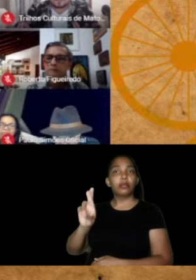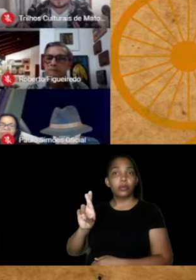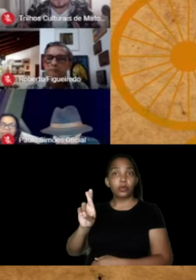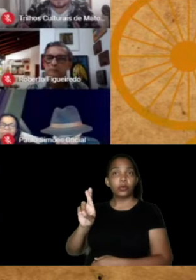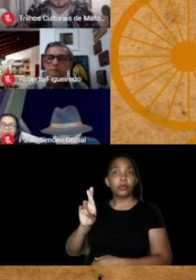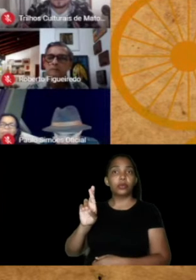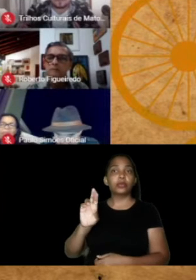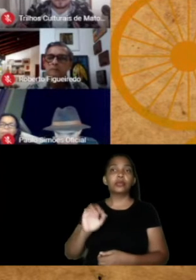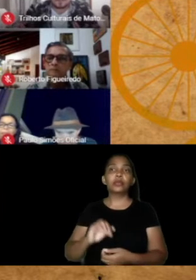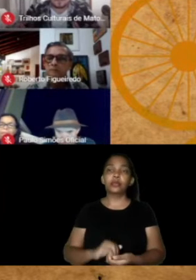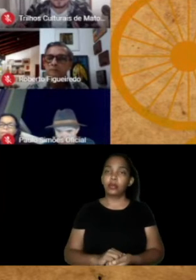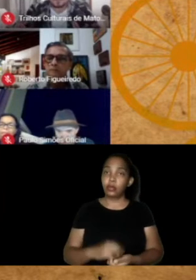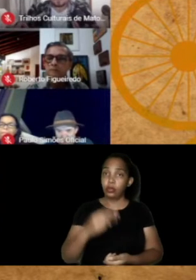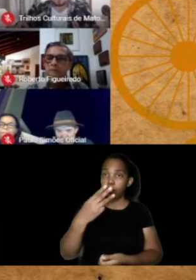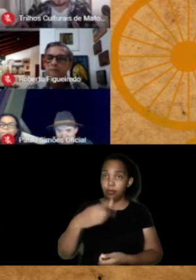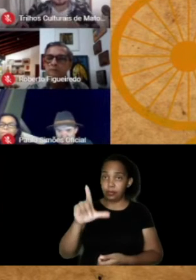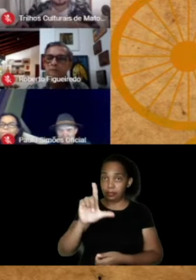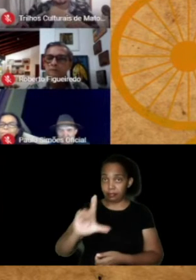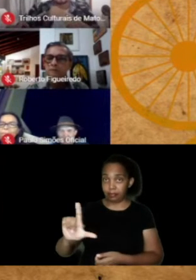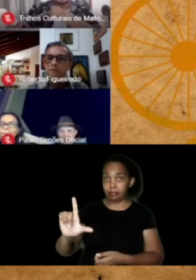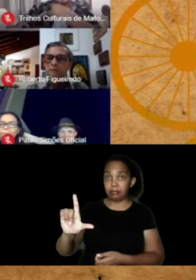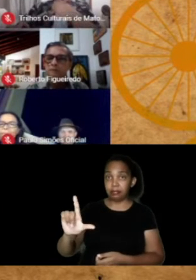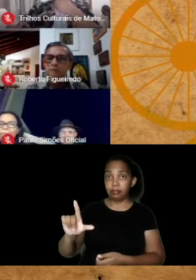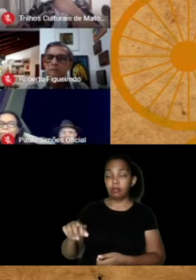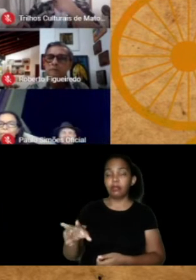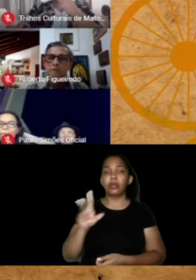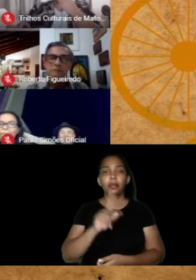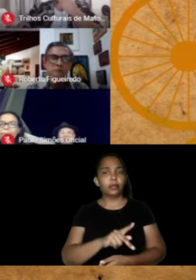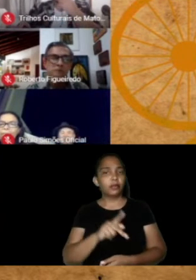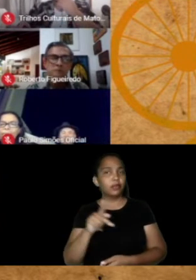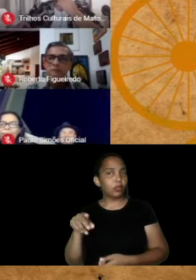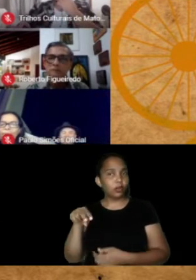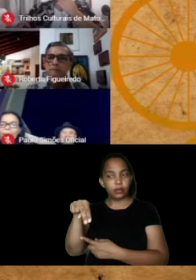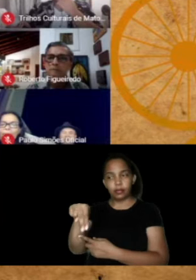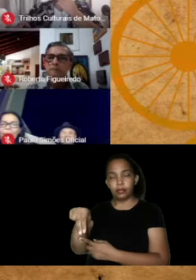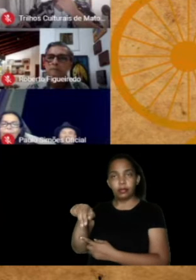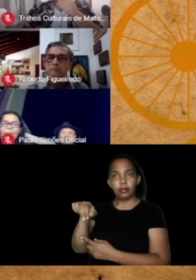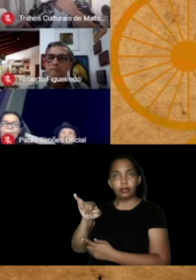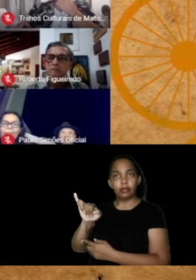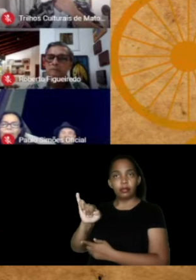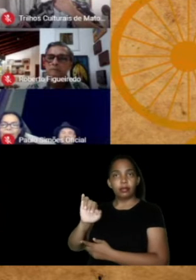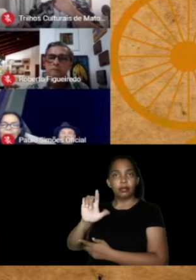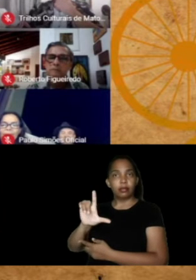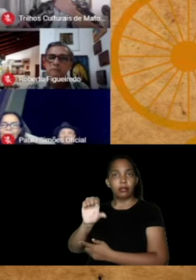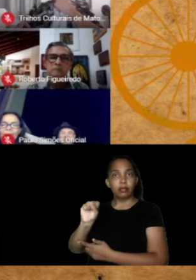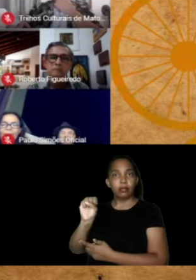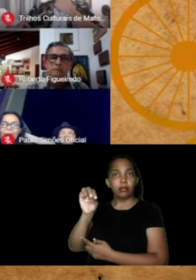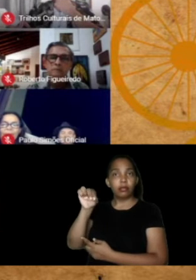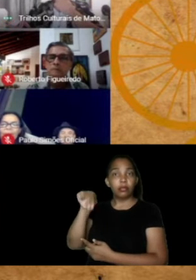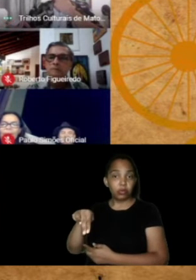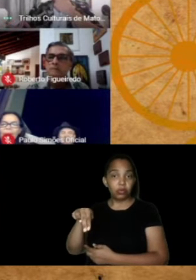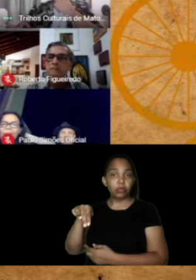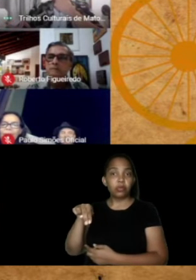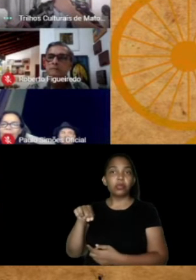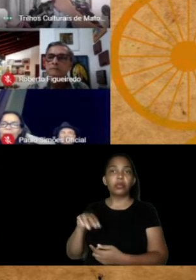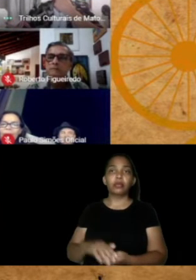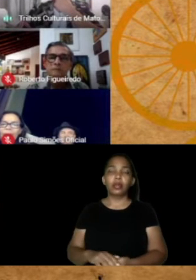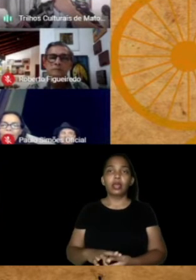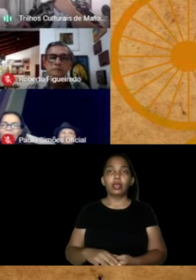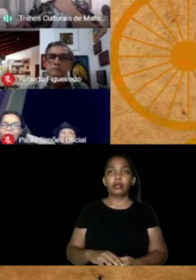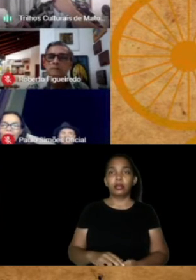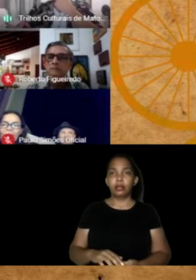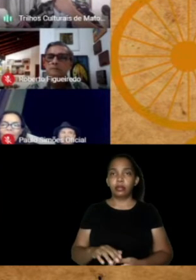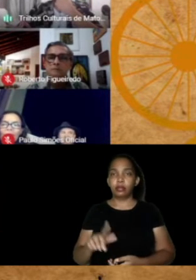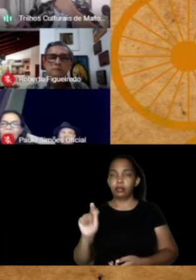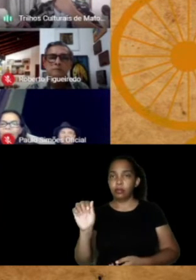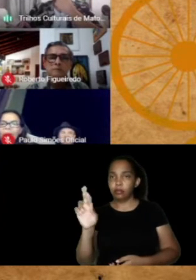de Três Lagoas, professor Nilson Girardelli. Professora, desculpa interromper a senhora, eu vou pedir para a senhora